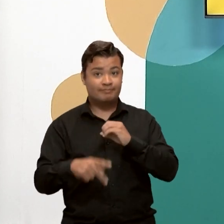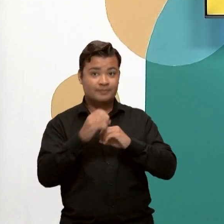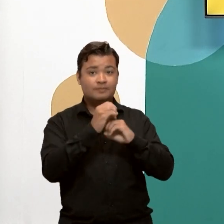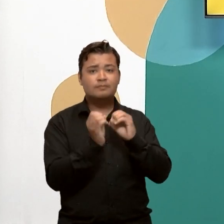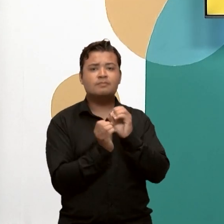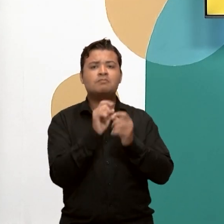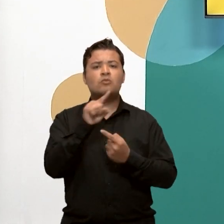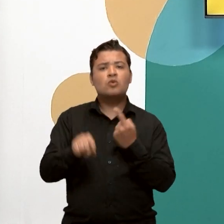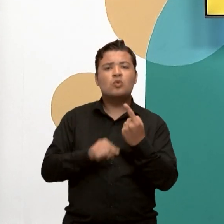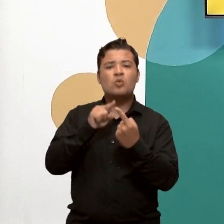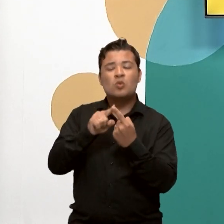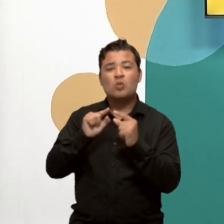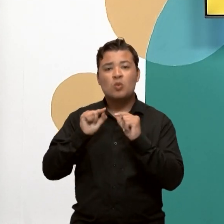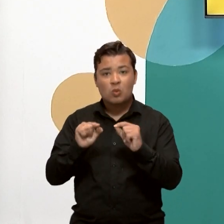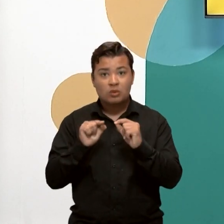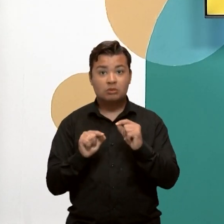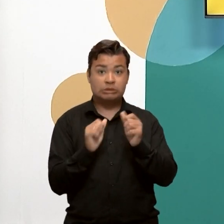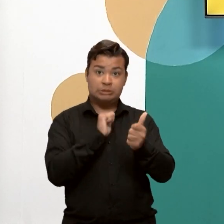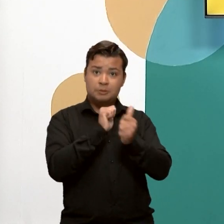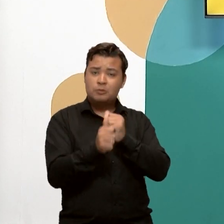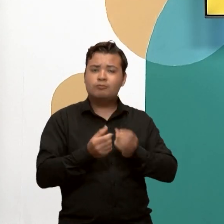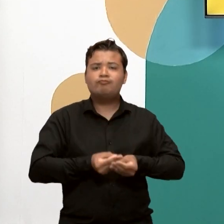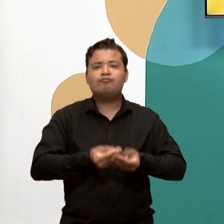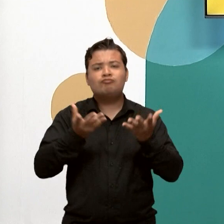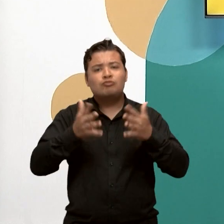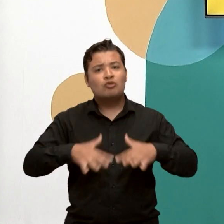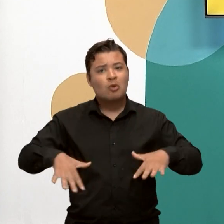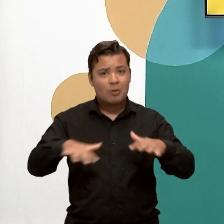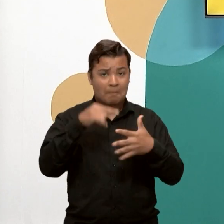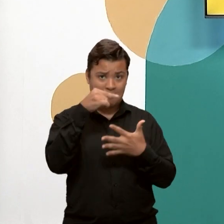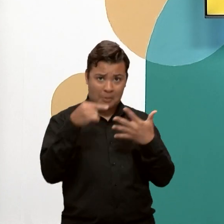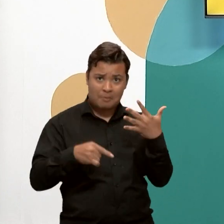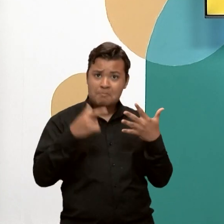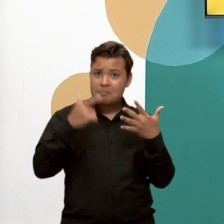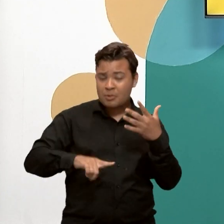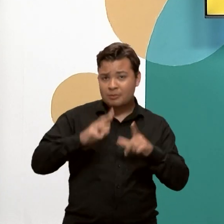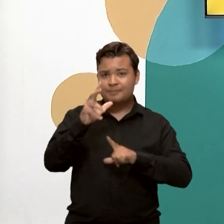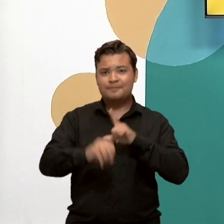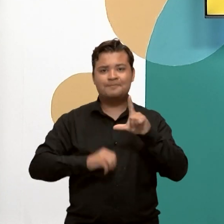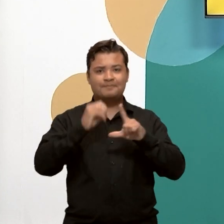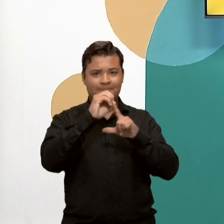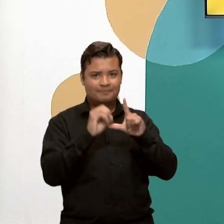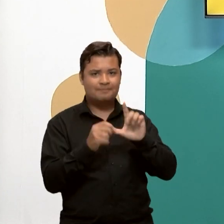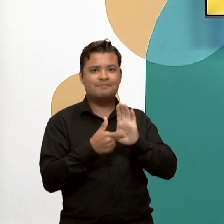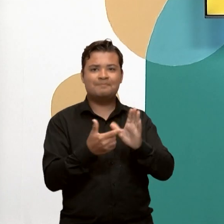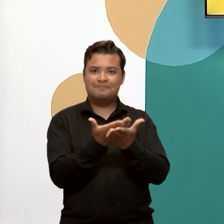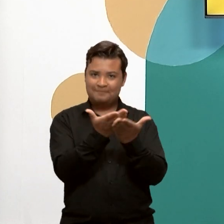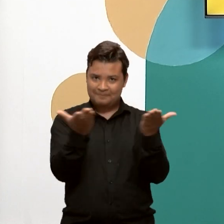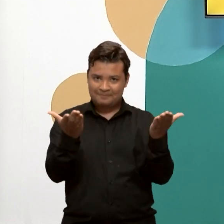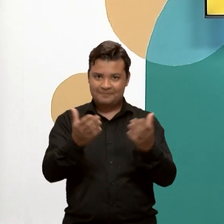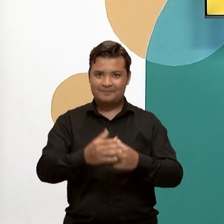buscam democratizar o esporte. Tudo isso e muito mais a partir de agora no Mundo UFG.